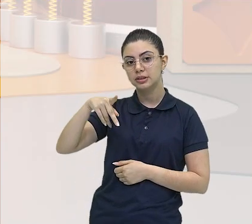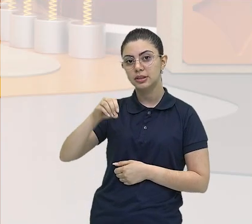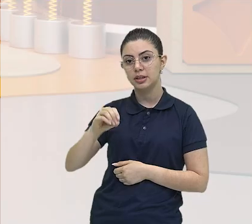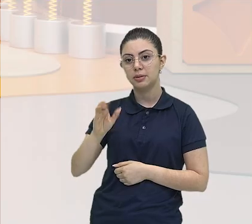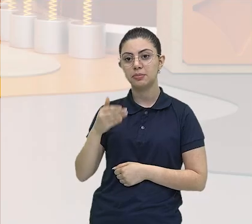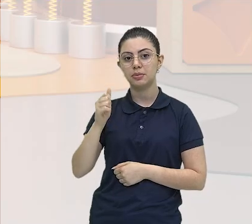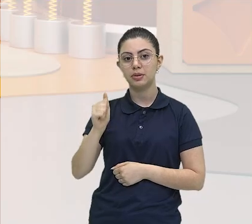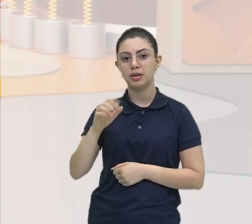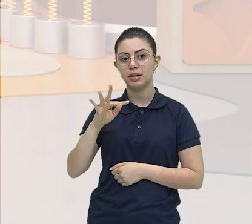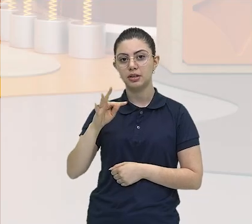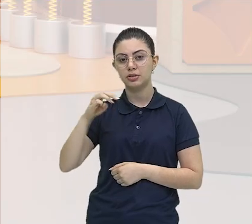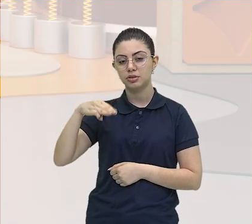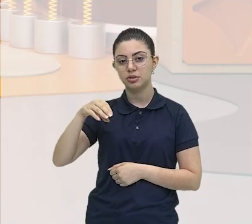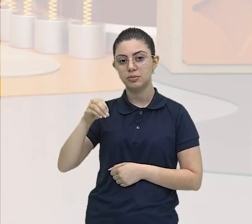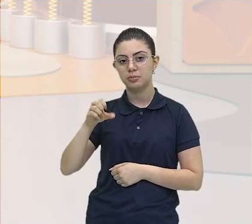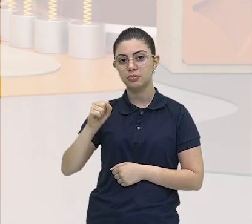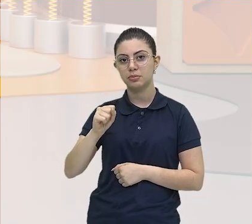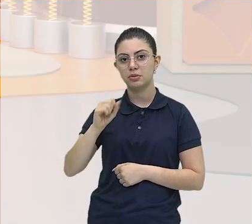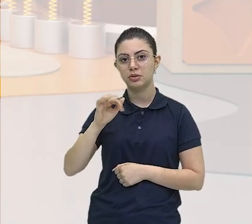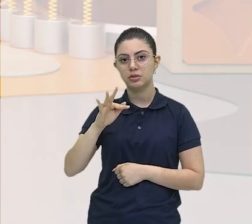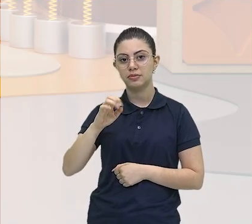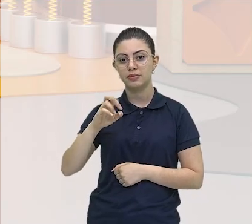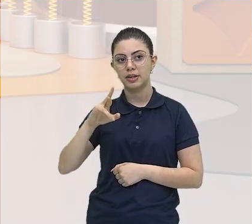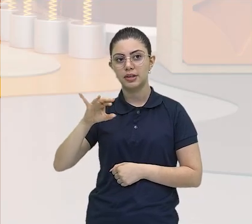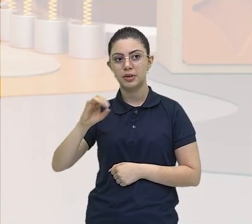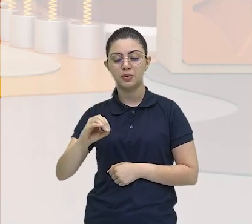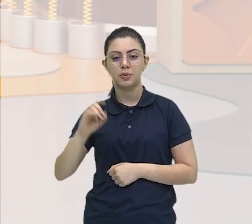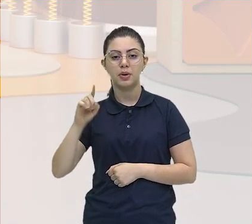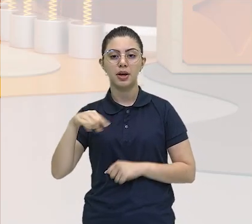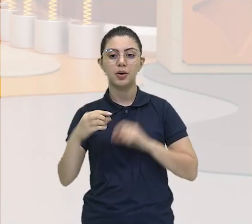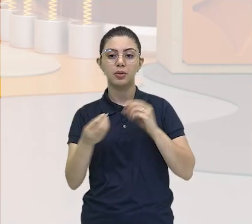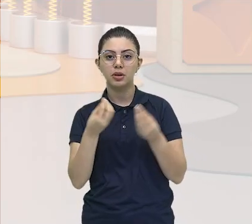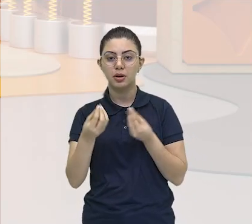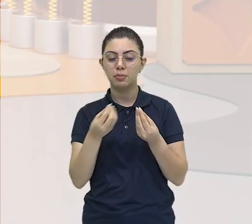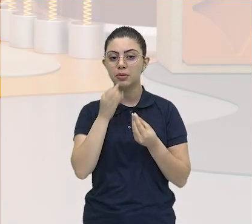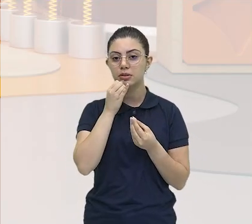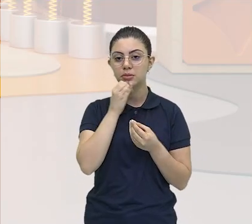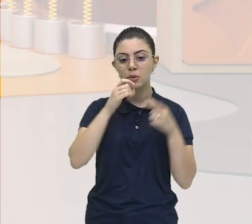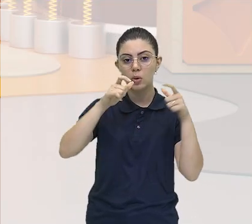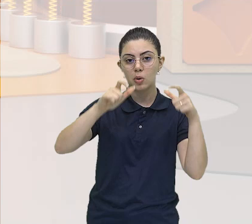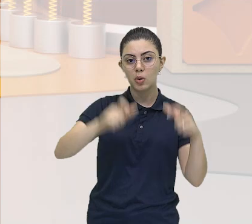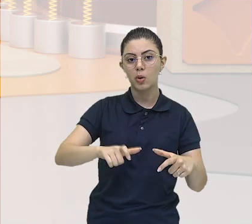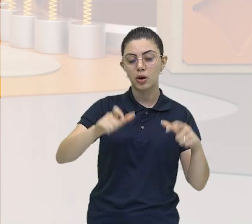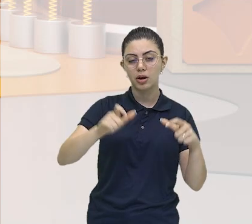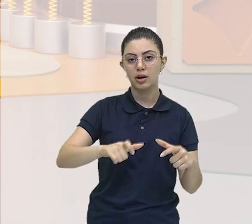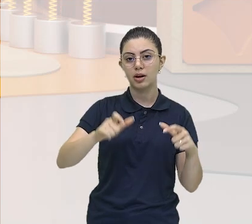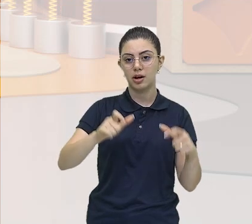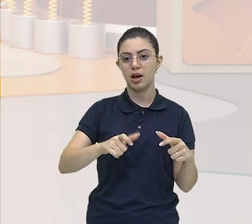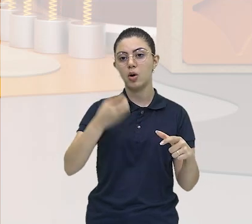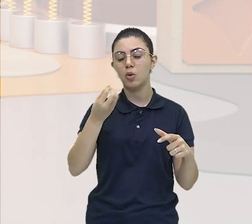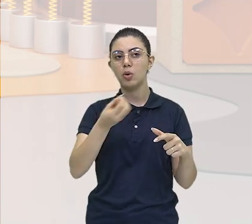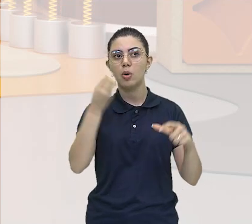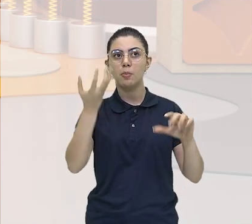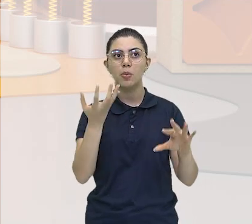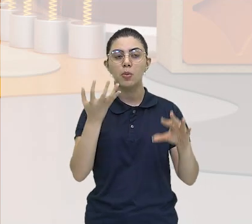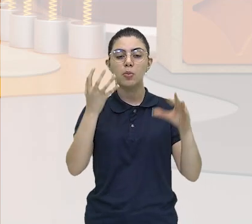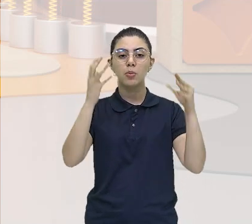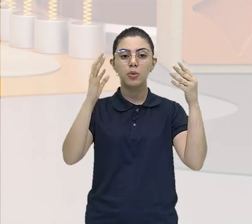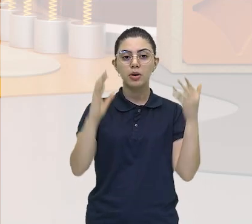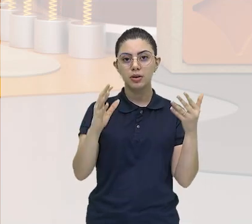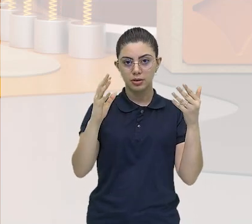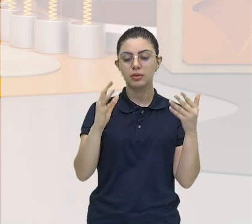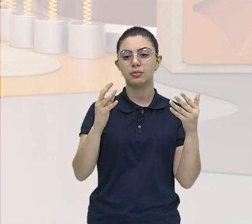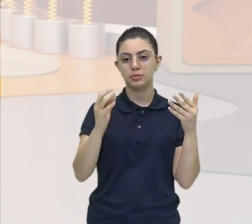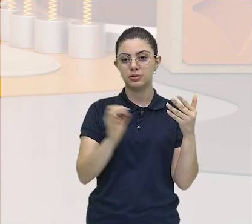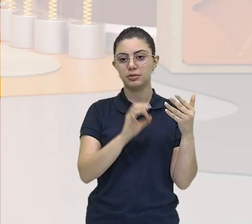esse estado momentâneo da atmosfera em determinado lugar. Para caracterizar, então, esse estado, vão